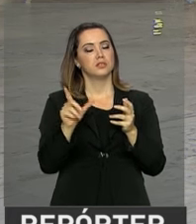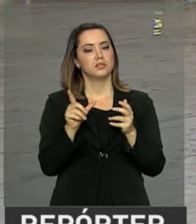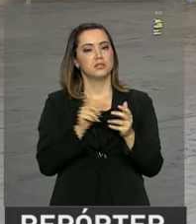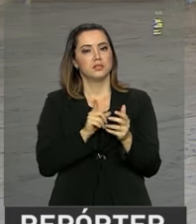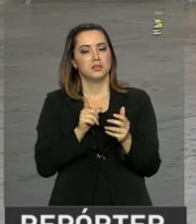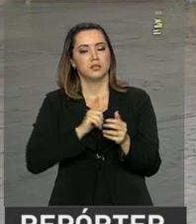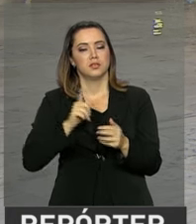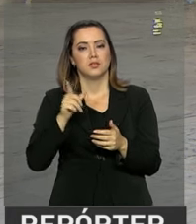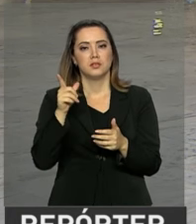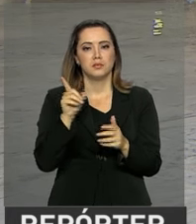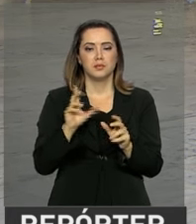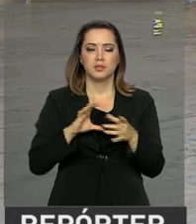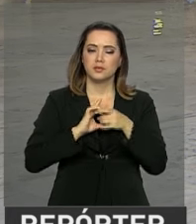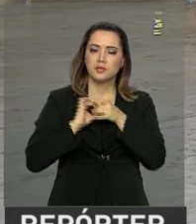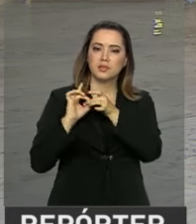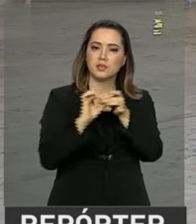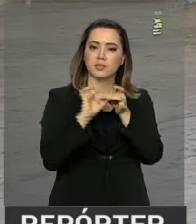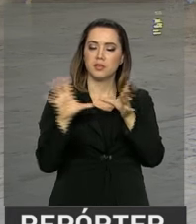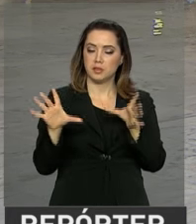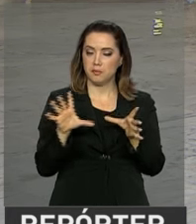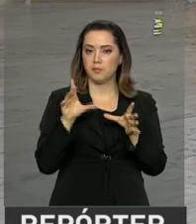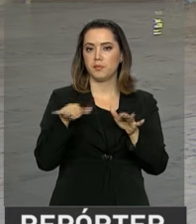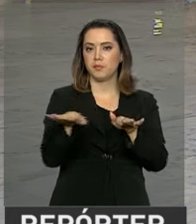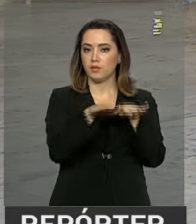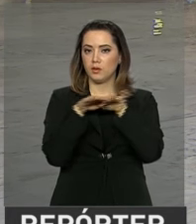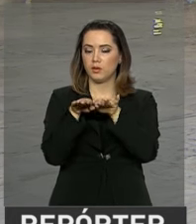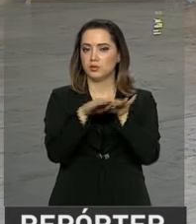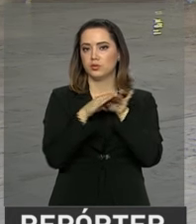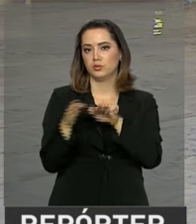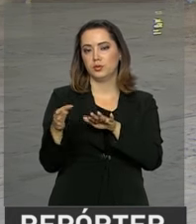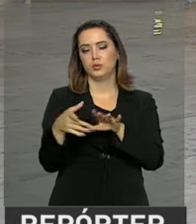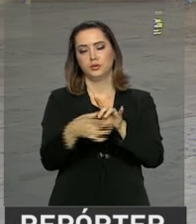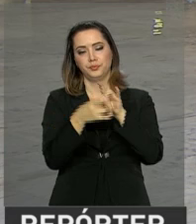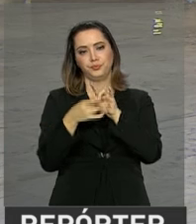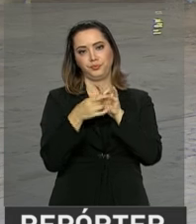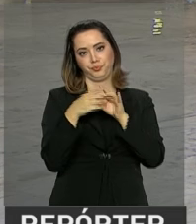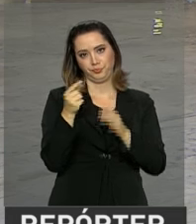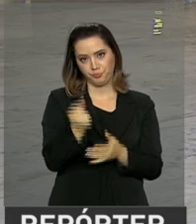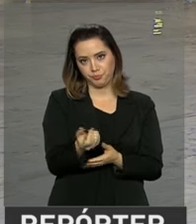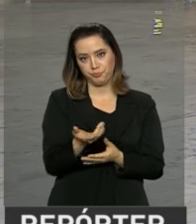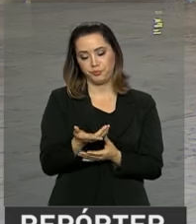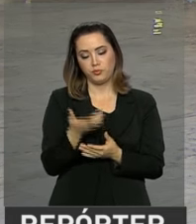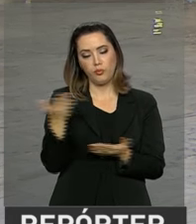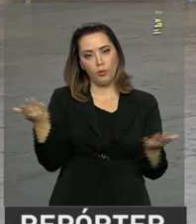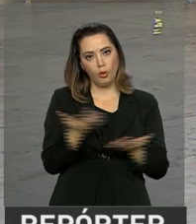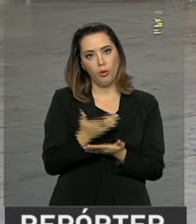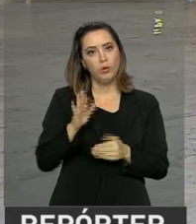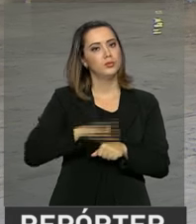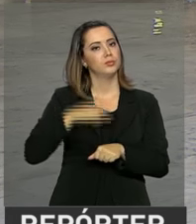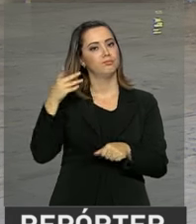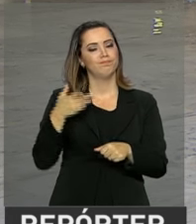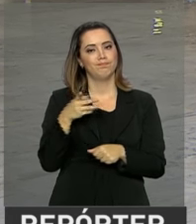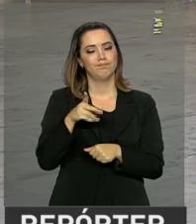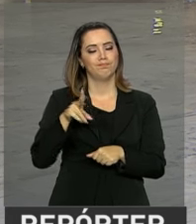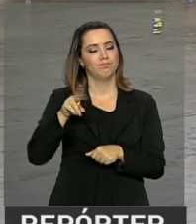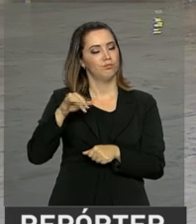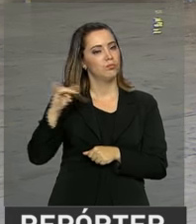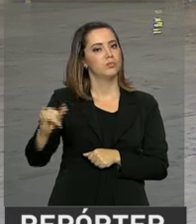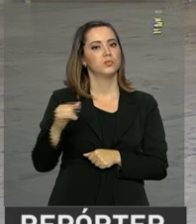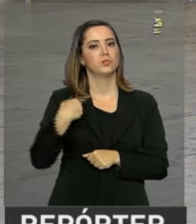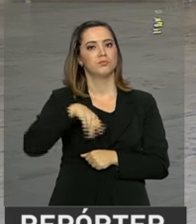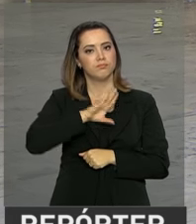universais da igualdade, liberdade e fraternidade. O presidente também disse que hoje, mais do que nunca, somos todos